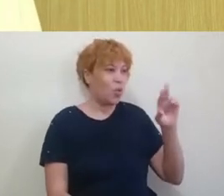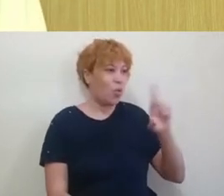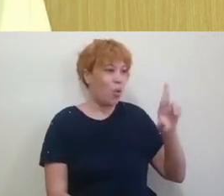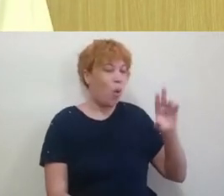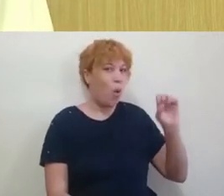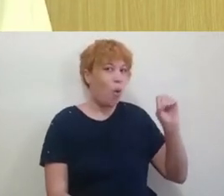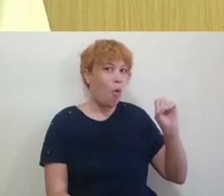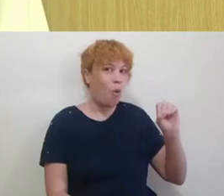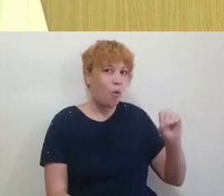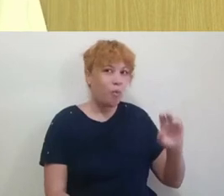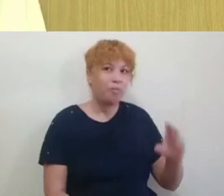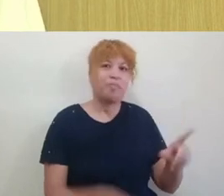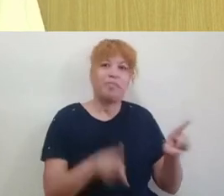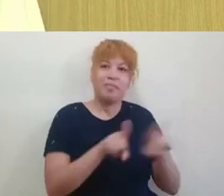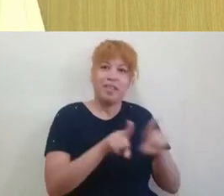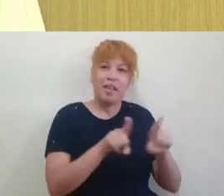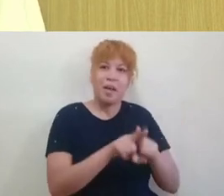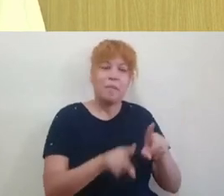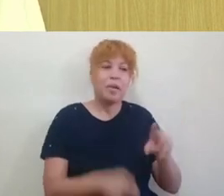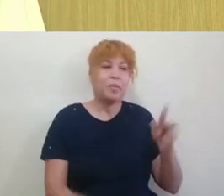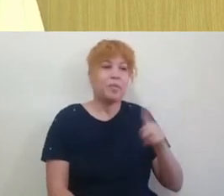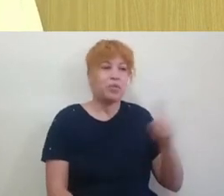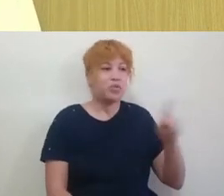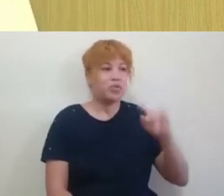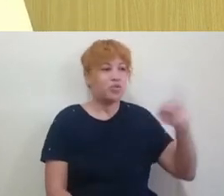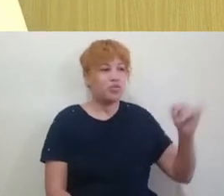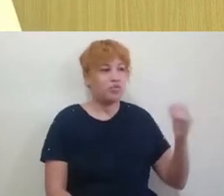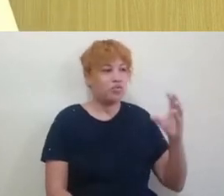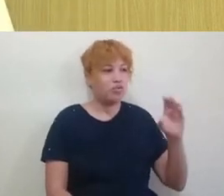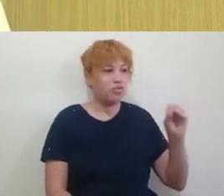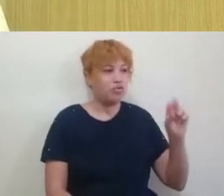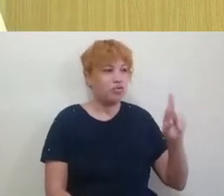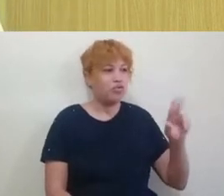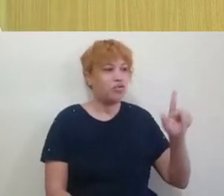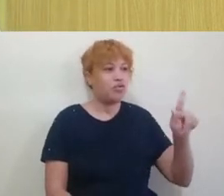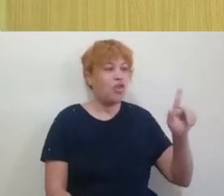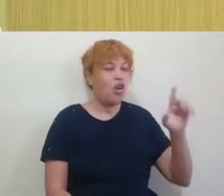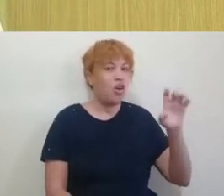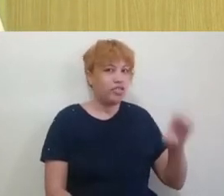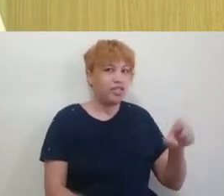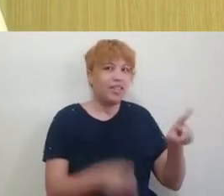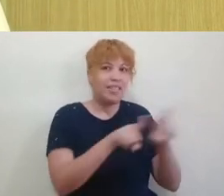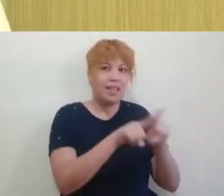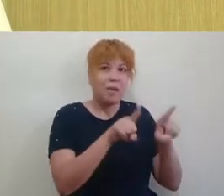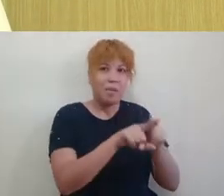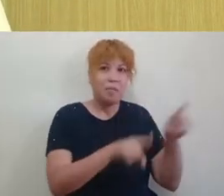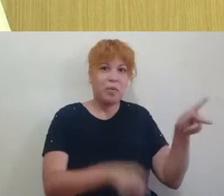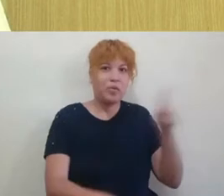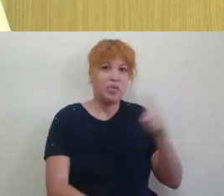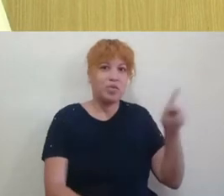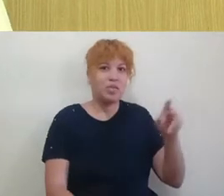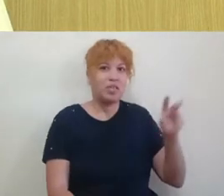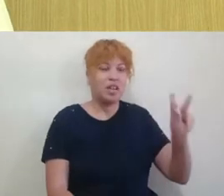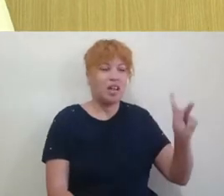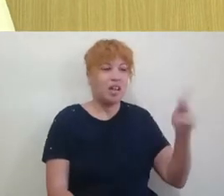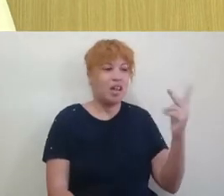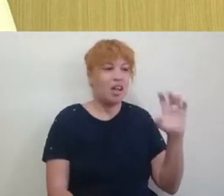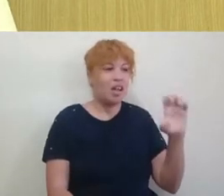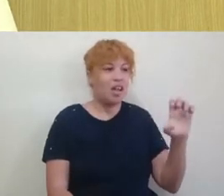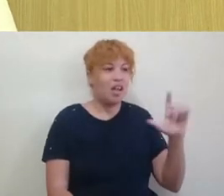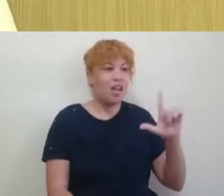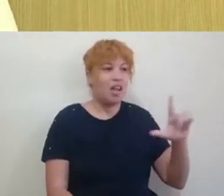patronesse do curso de licenciatura em Química da UAST, saudar todos os paraninfos e paraninfas.